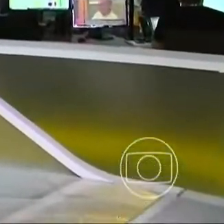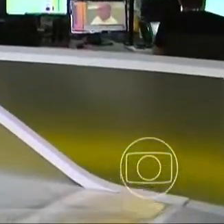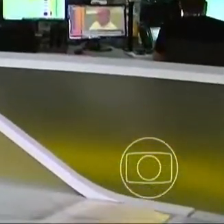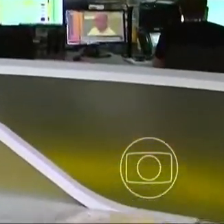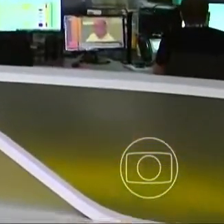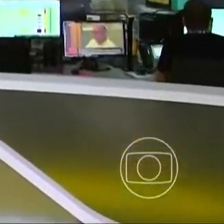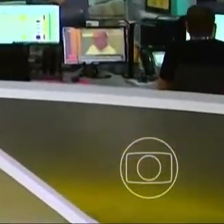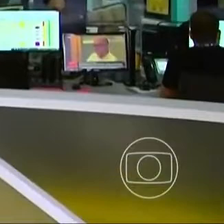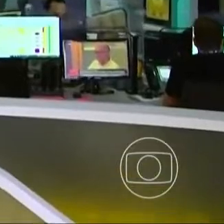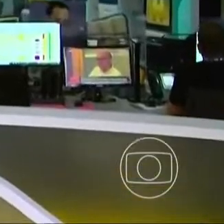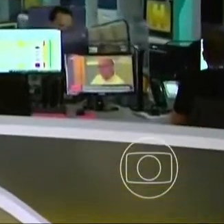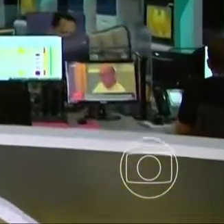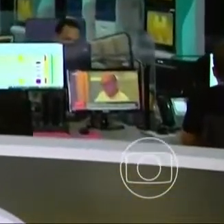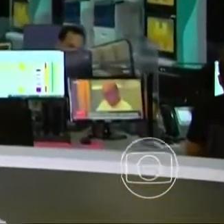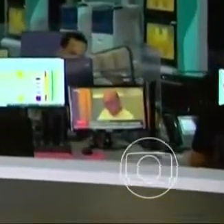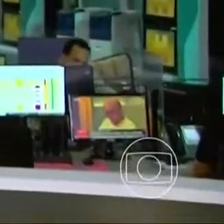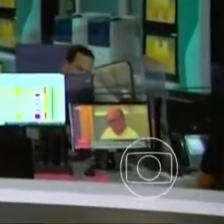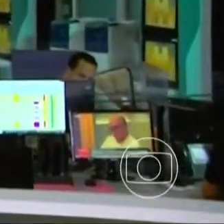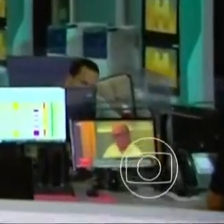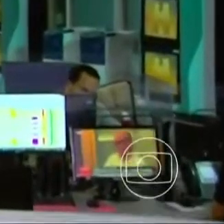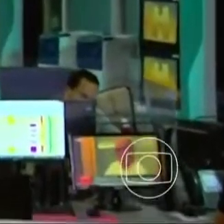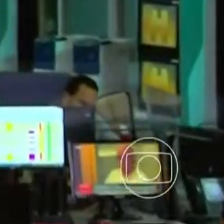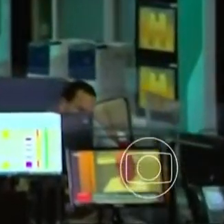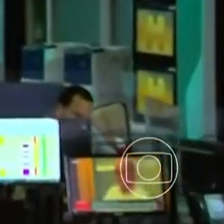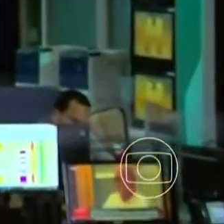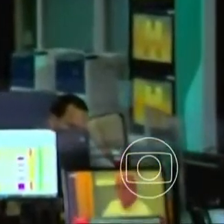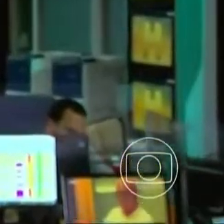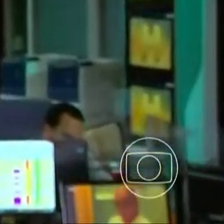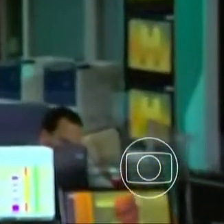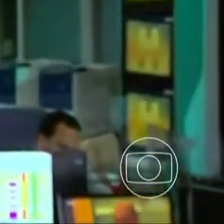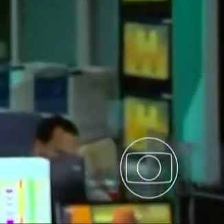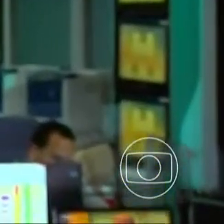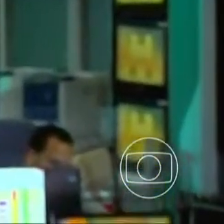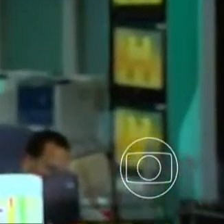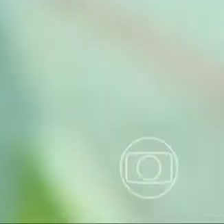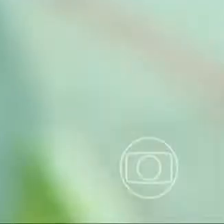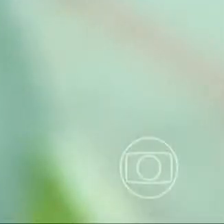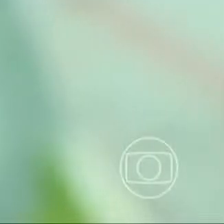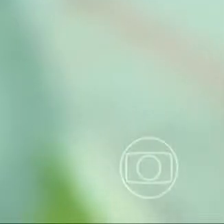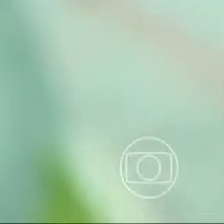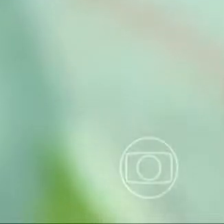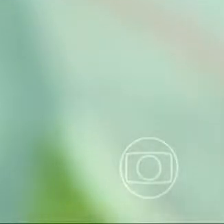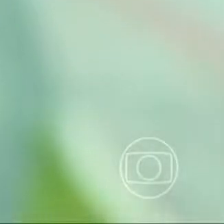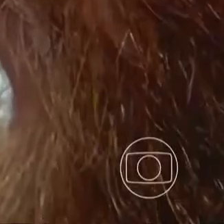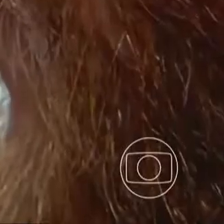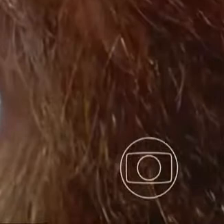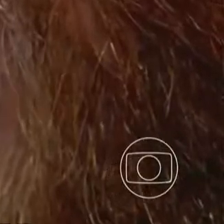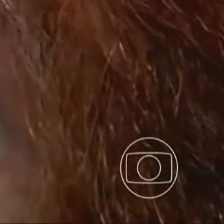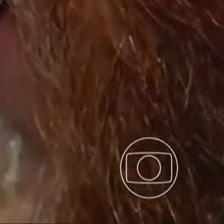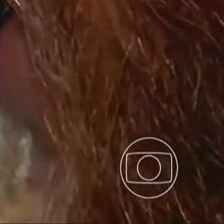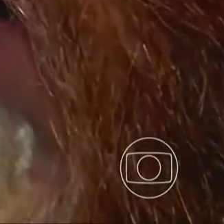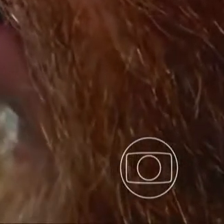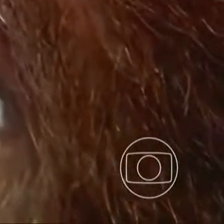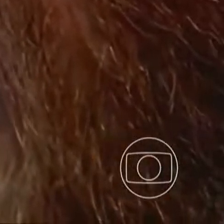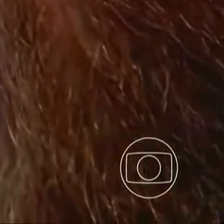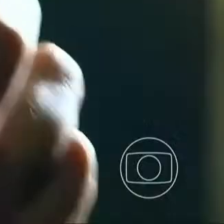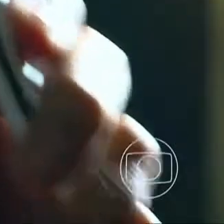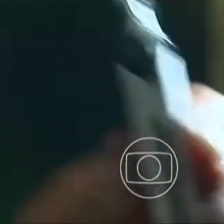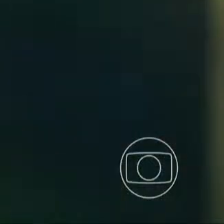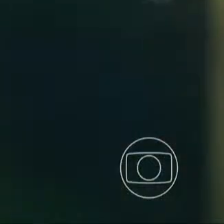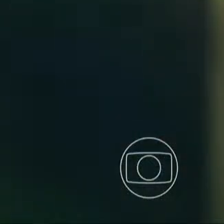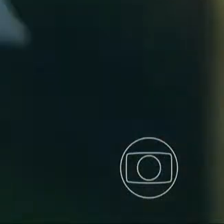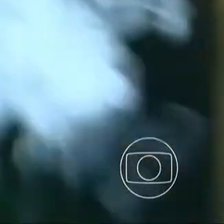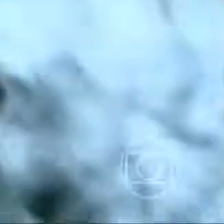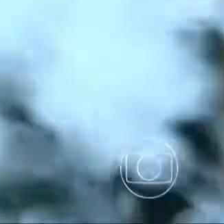Aprovou o uso da primeira vacina e do primeiro remédio contra a varíola dos macacos. A Fundação do Câncer alerta para os riscos